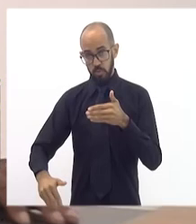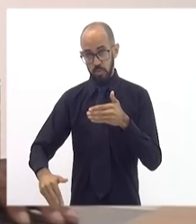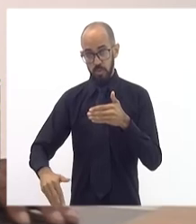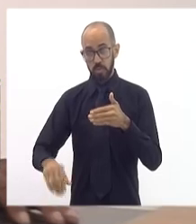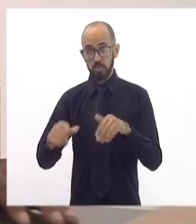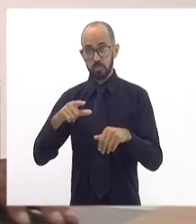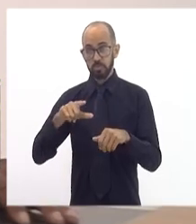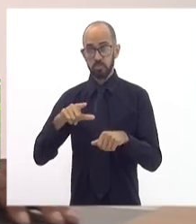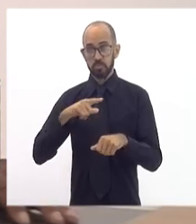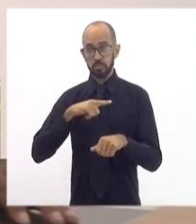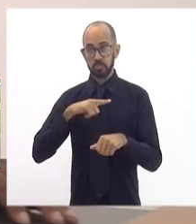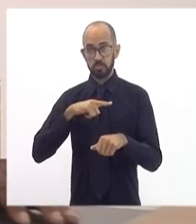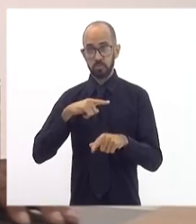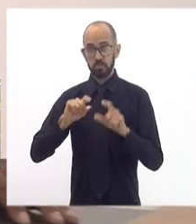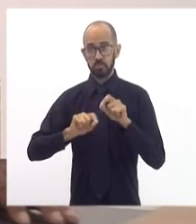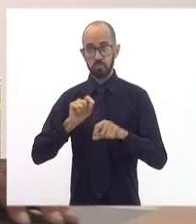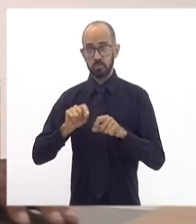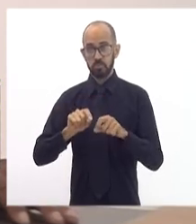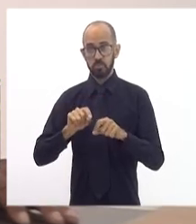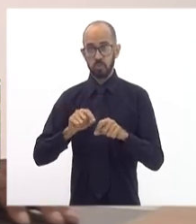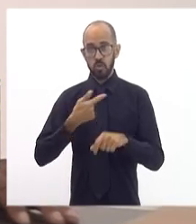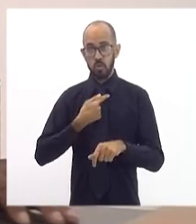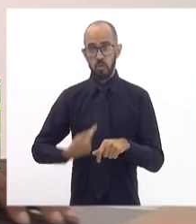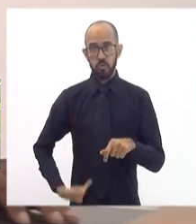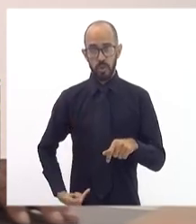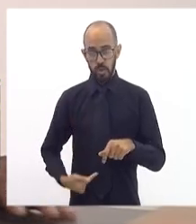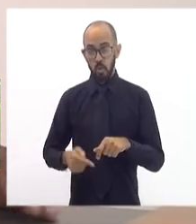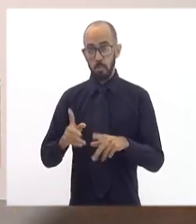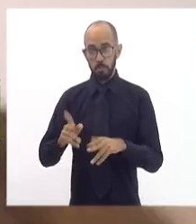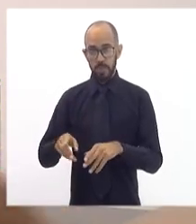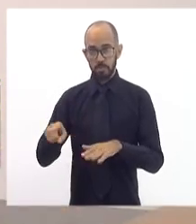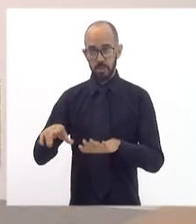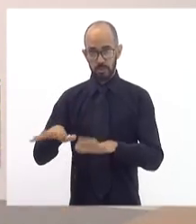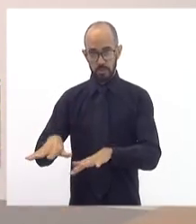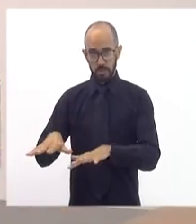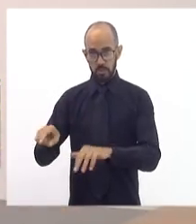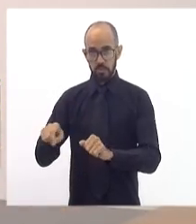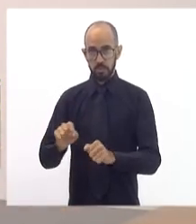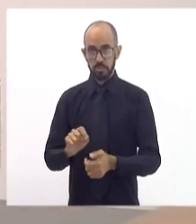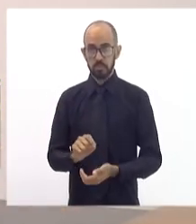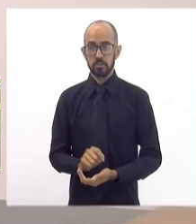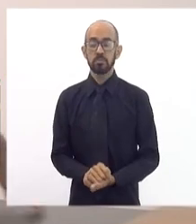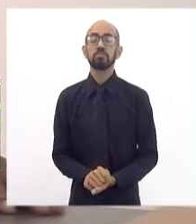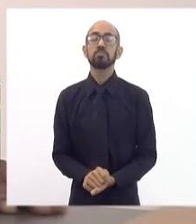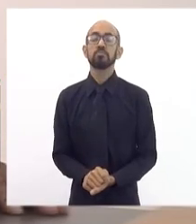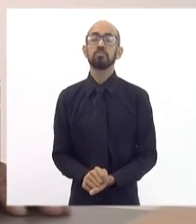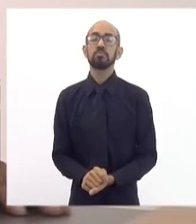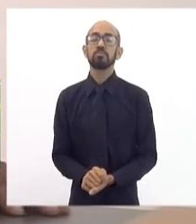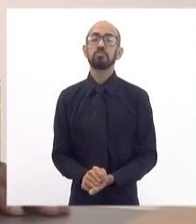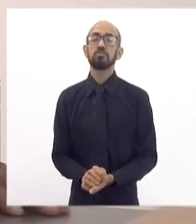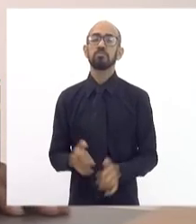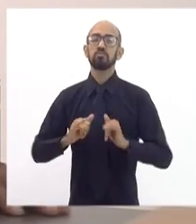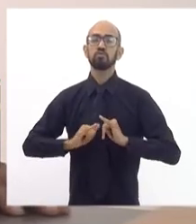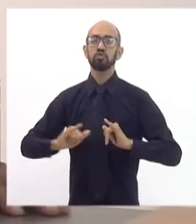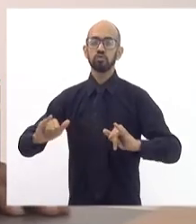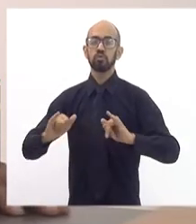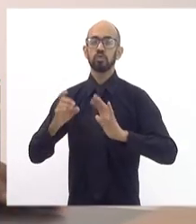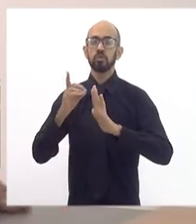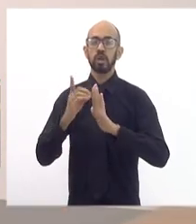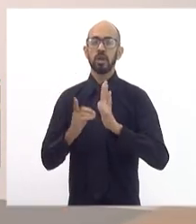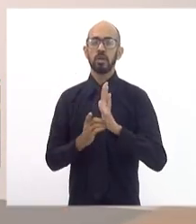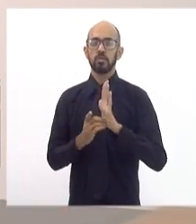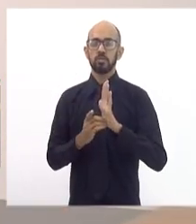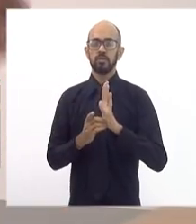estratégico e o governador ainda assim o público decreto